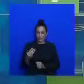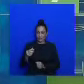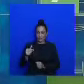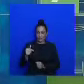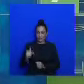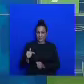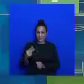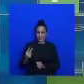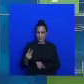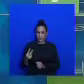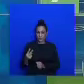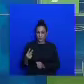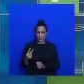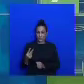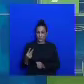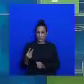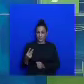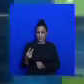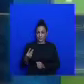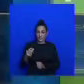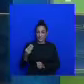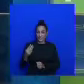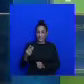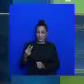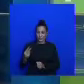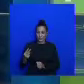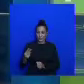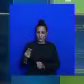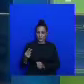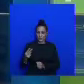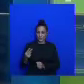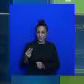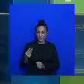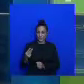93, 72, 32,